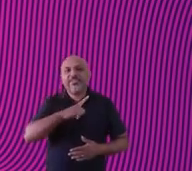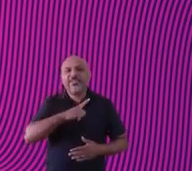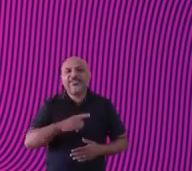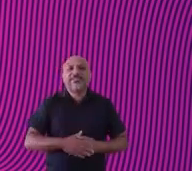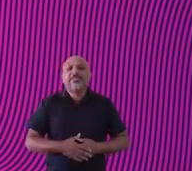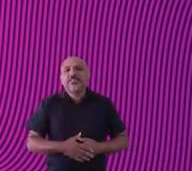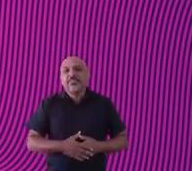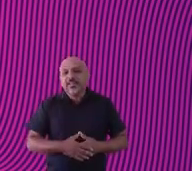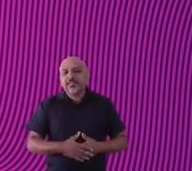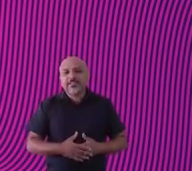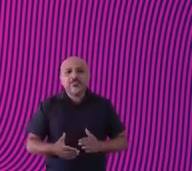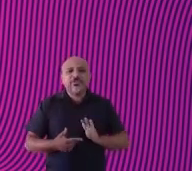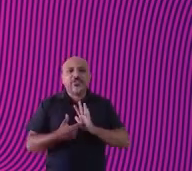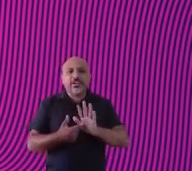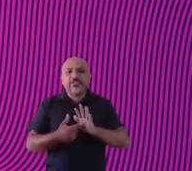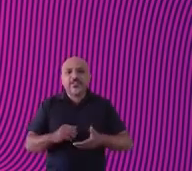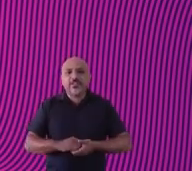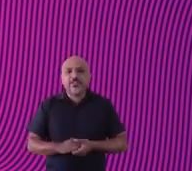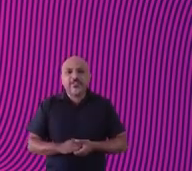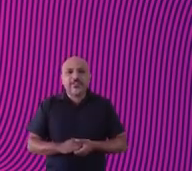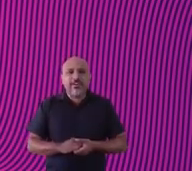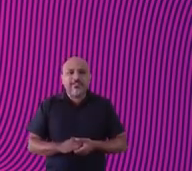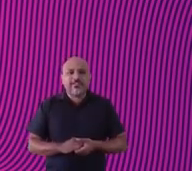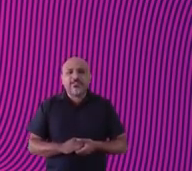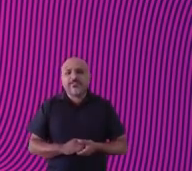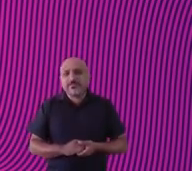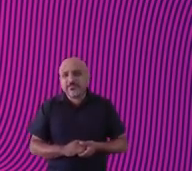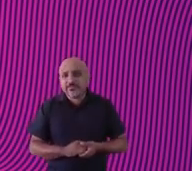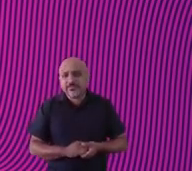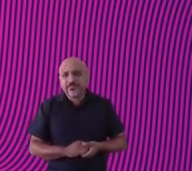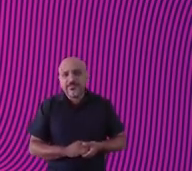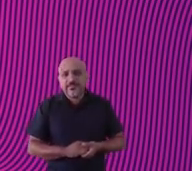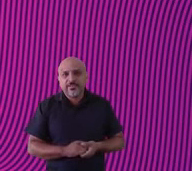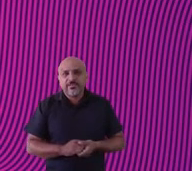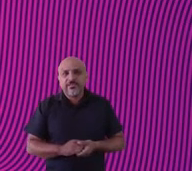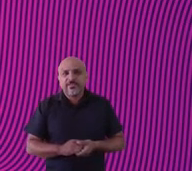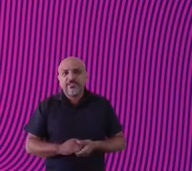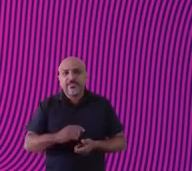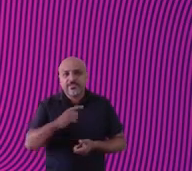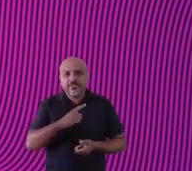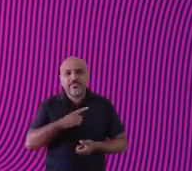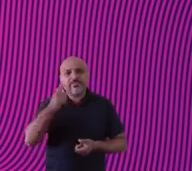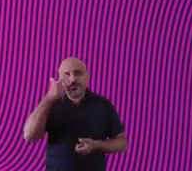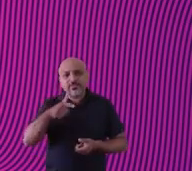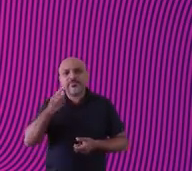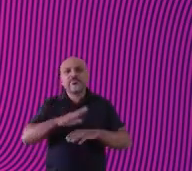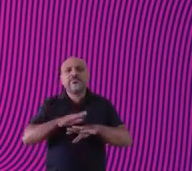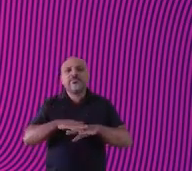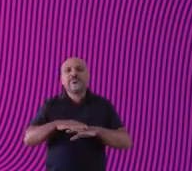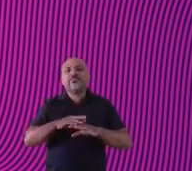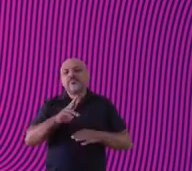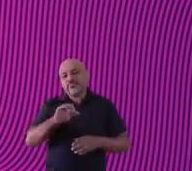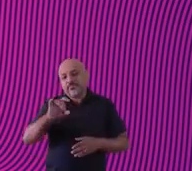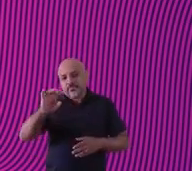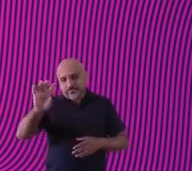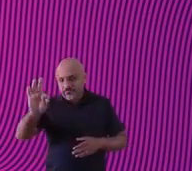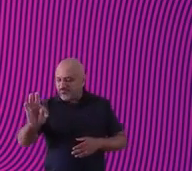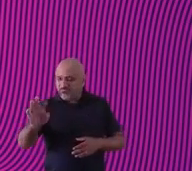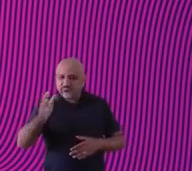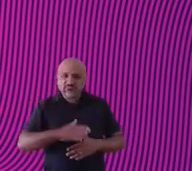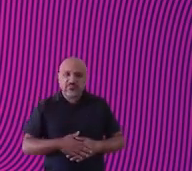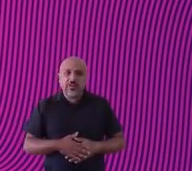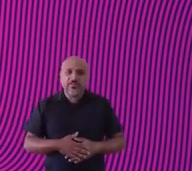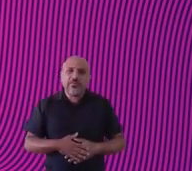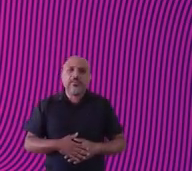maioria dos pacientes de transplante que até o objetivo então assim é mudar a gtd é ter uma vantagem